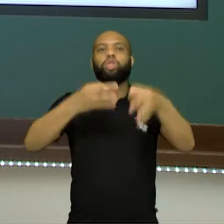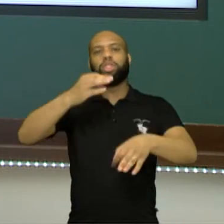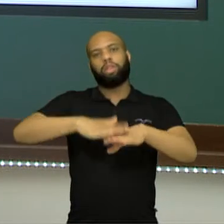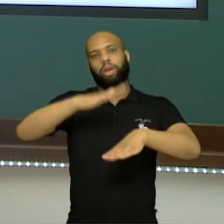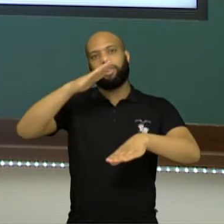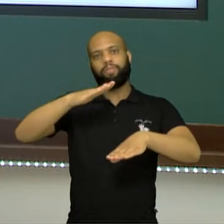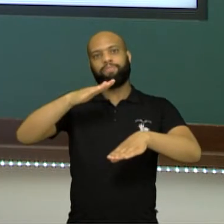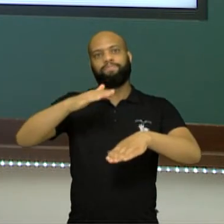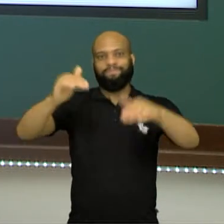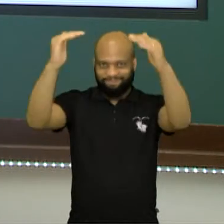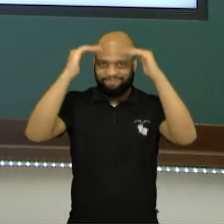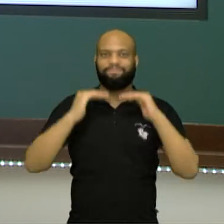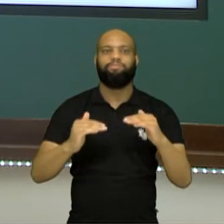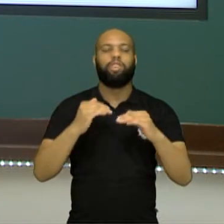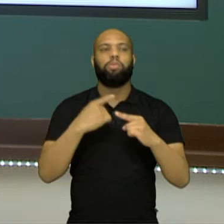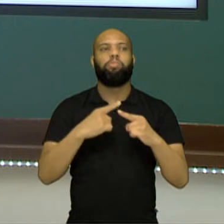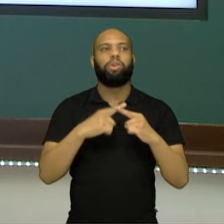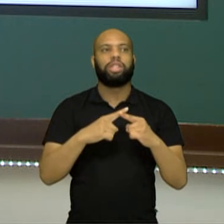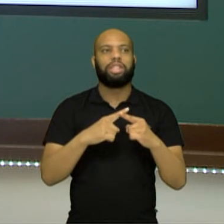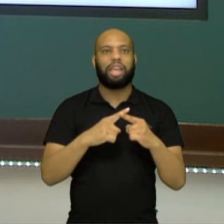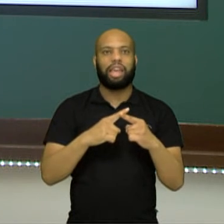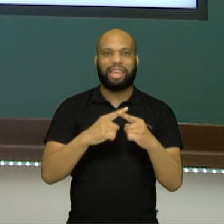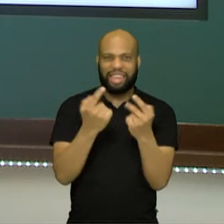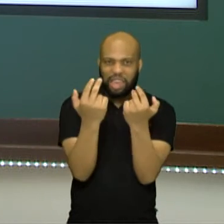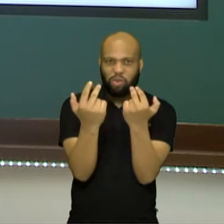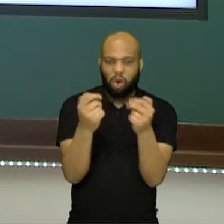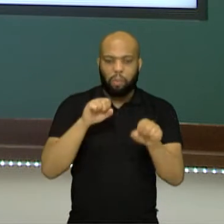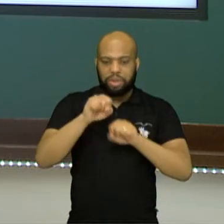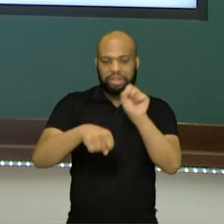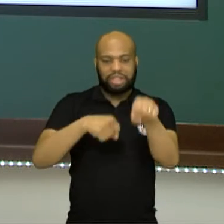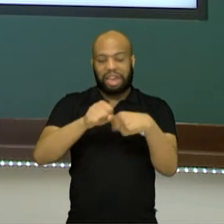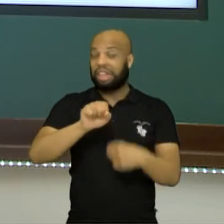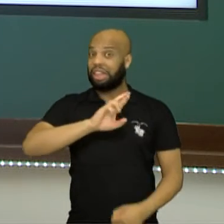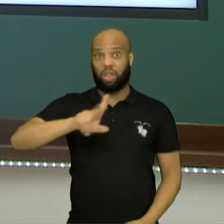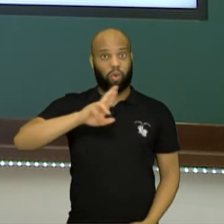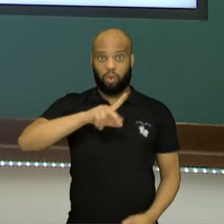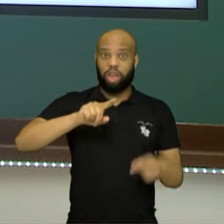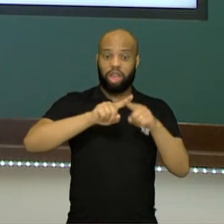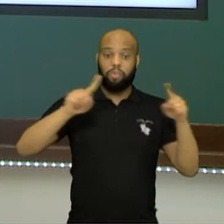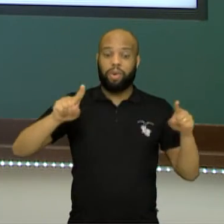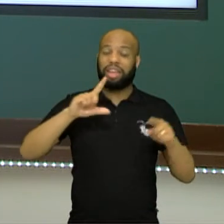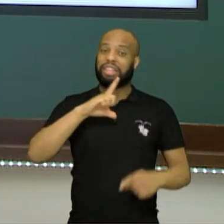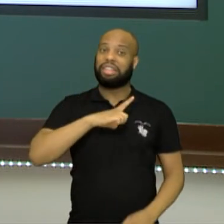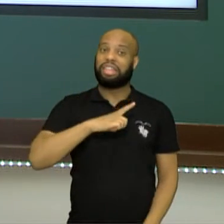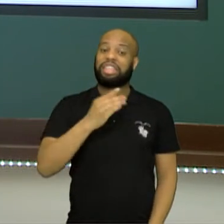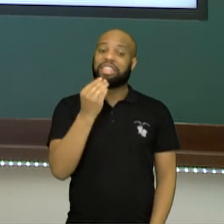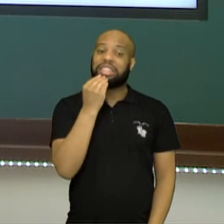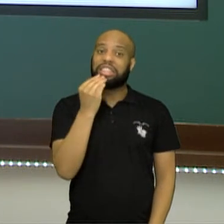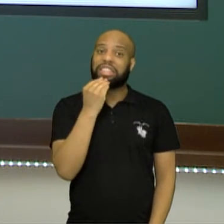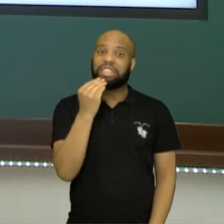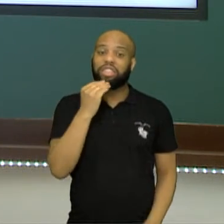segunda imagem, onde não é dada a mesma bicicleta para todos, mas é dada a oportunidade de todos